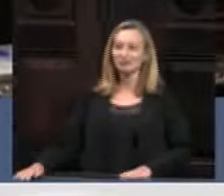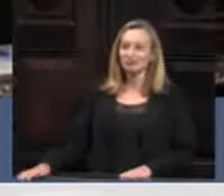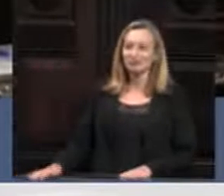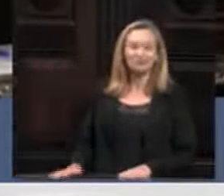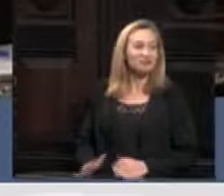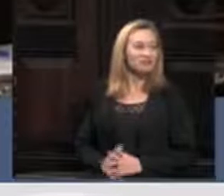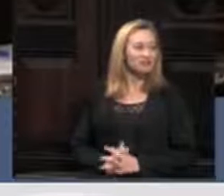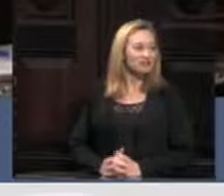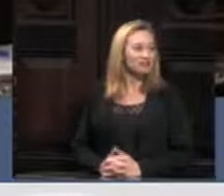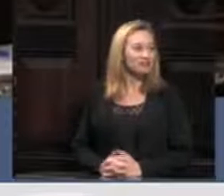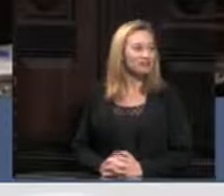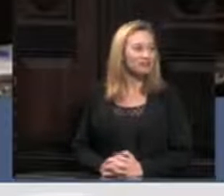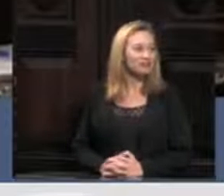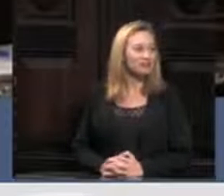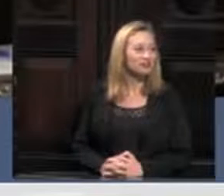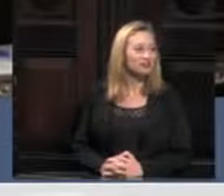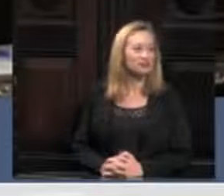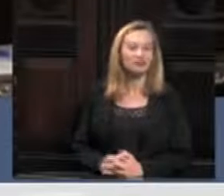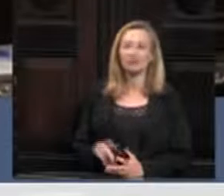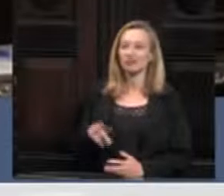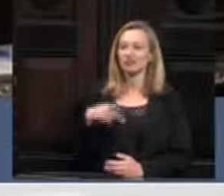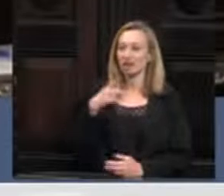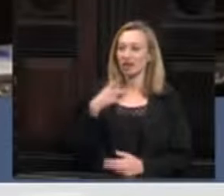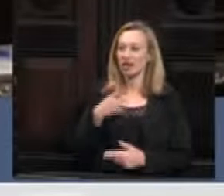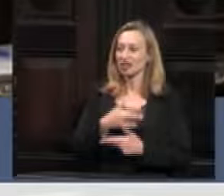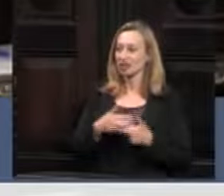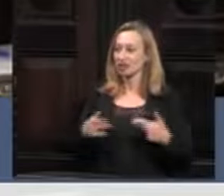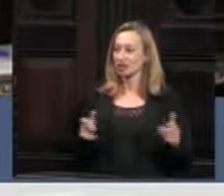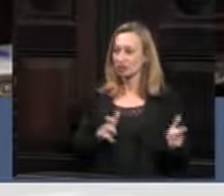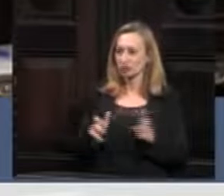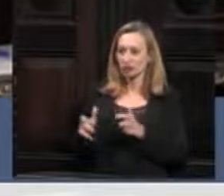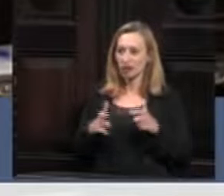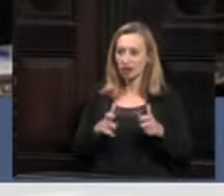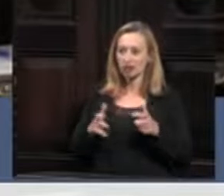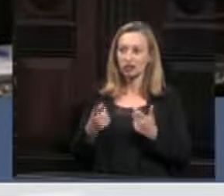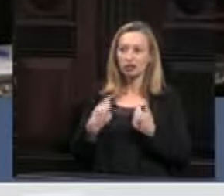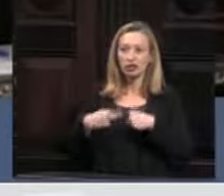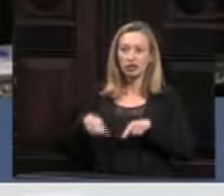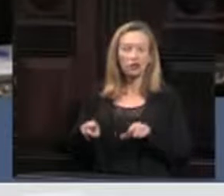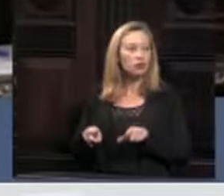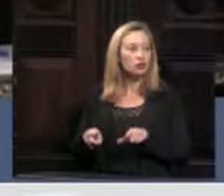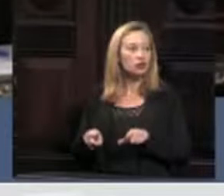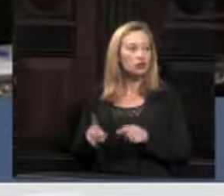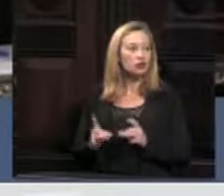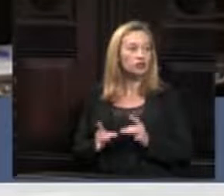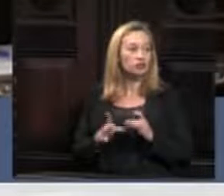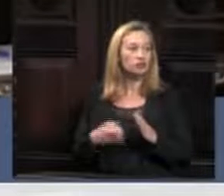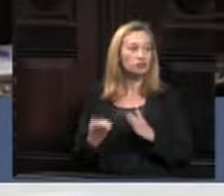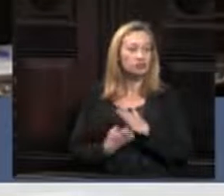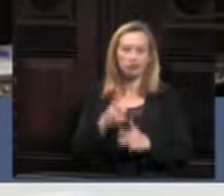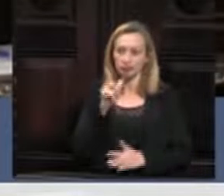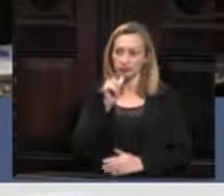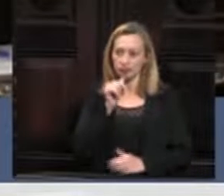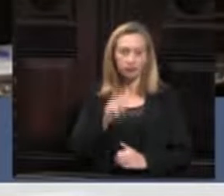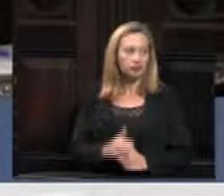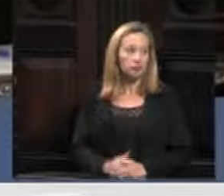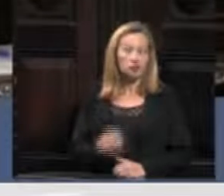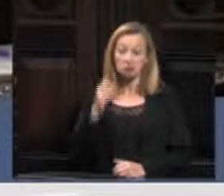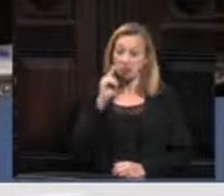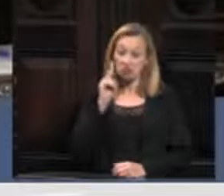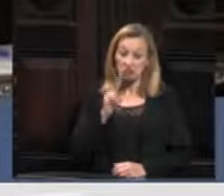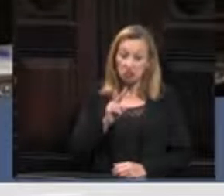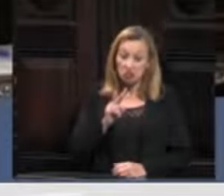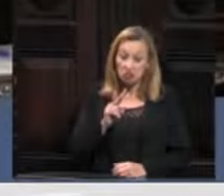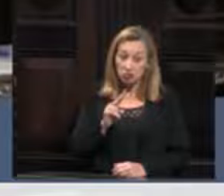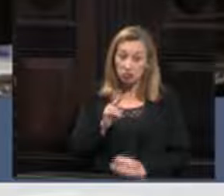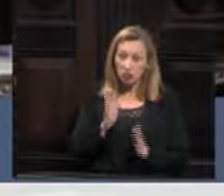eleito proclama aos quatro ventos que é contrário à privatização da SEDAI. Não é o que estamos vendo.